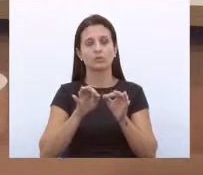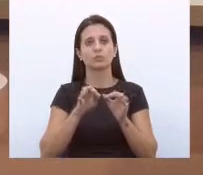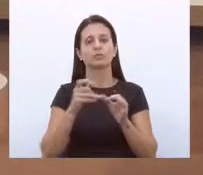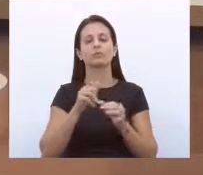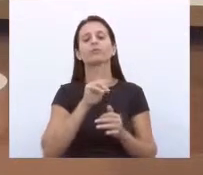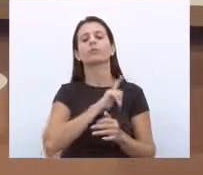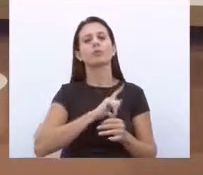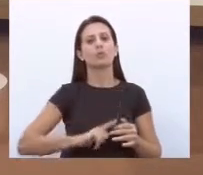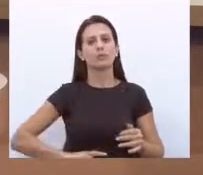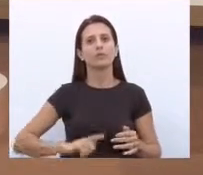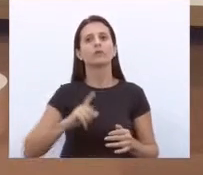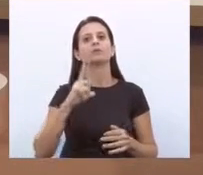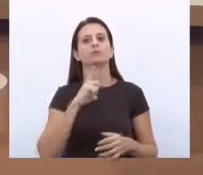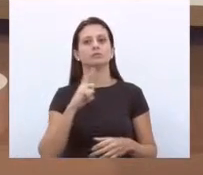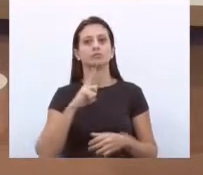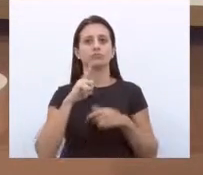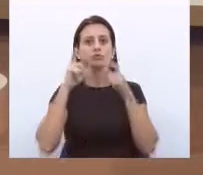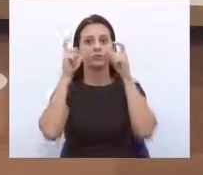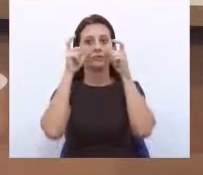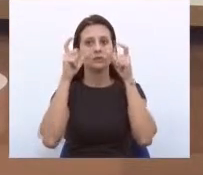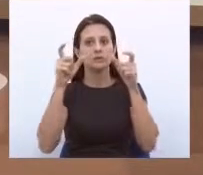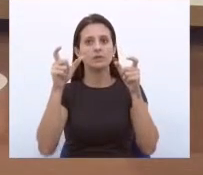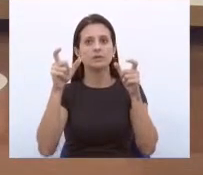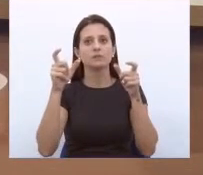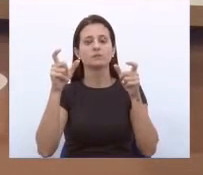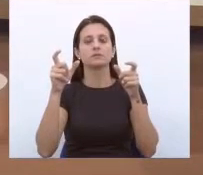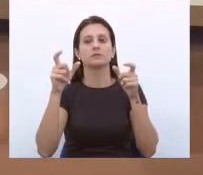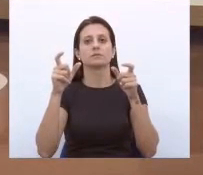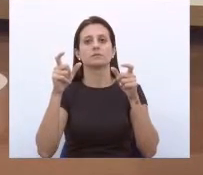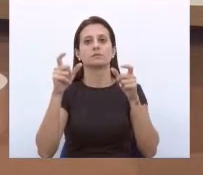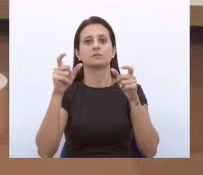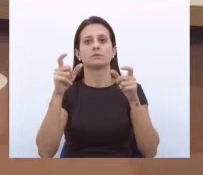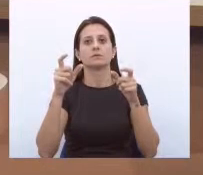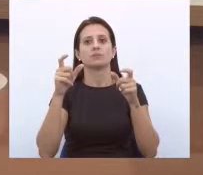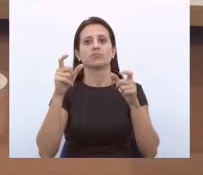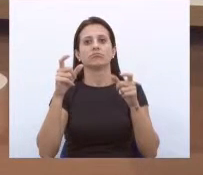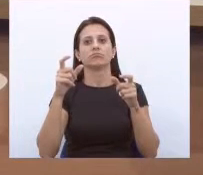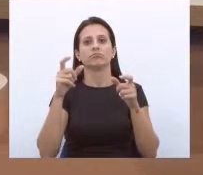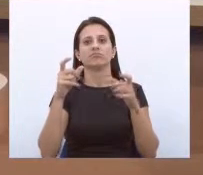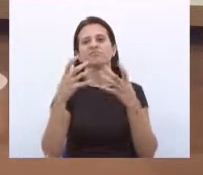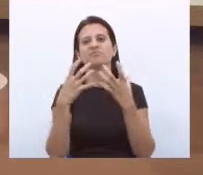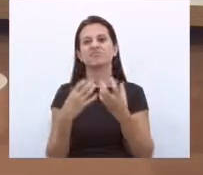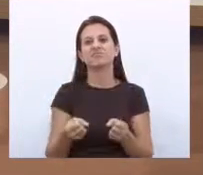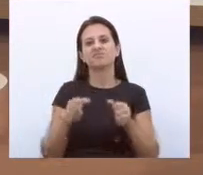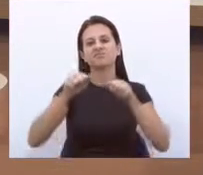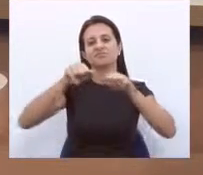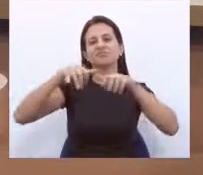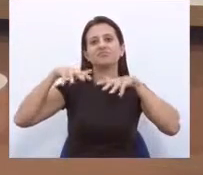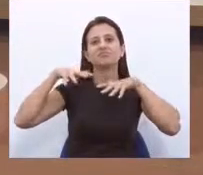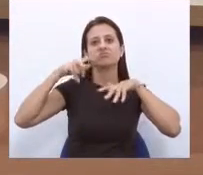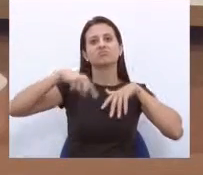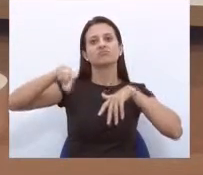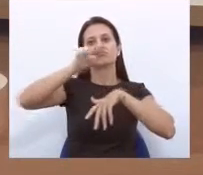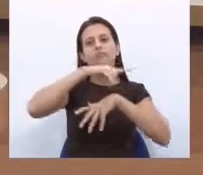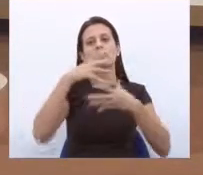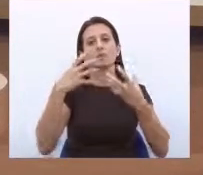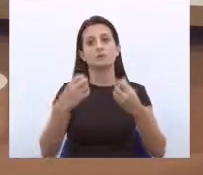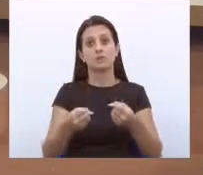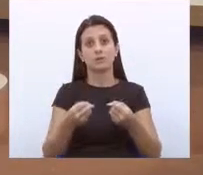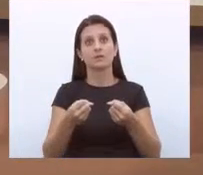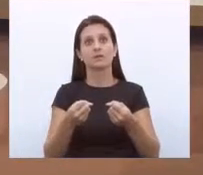ele tinha o interesse de empurrar de goela abaixo nesta casa.